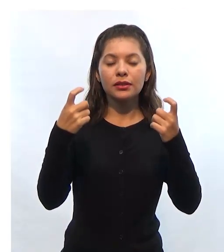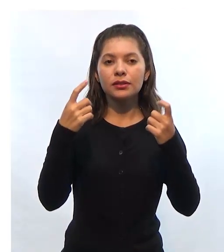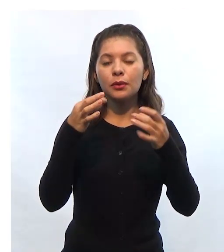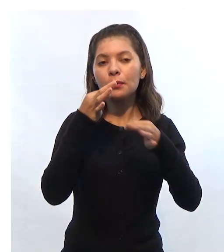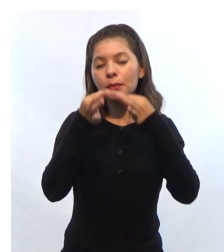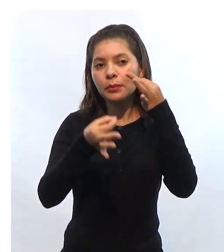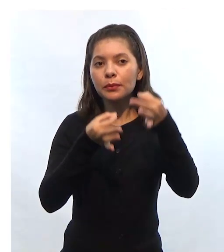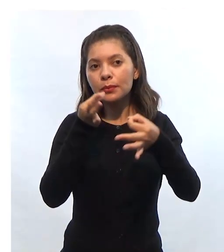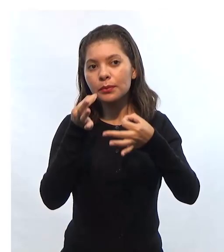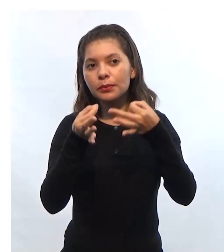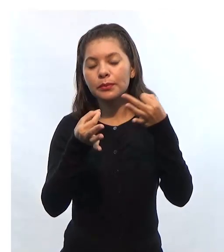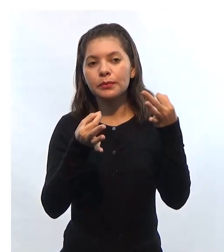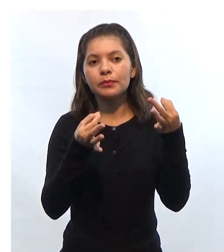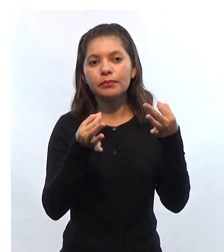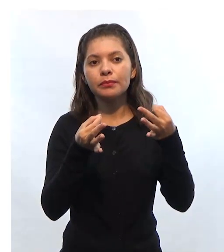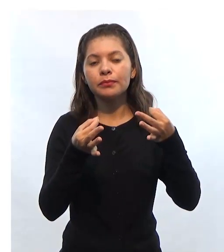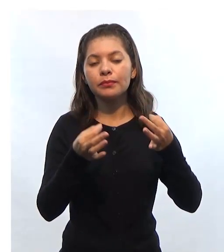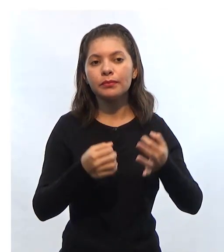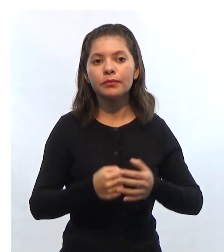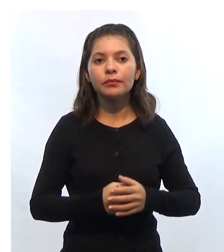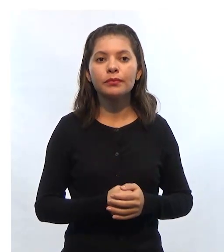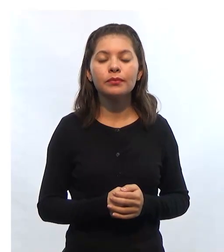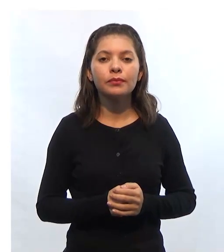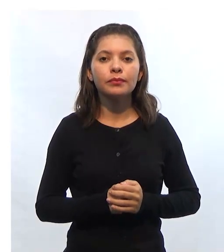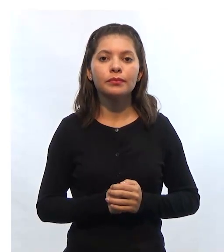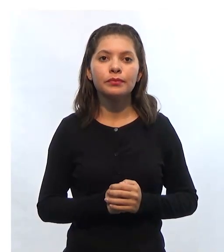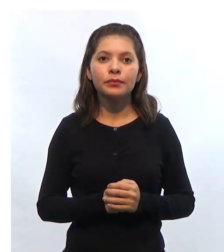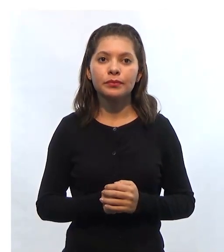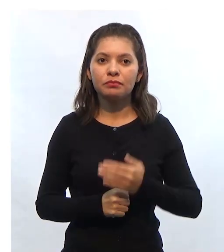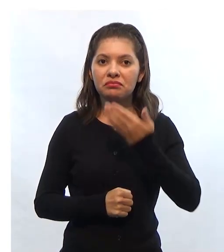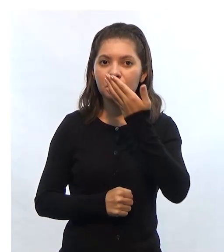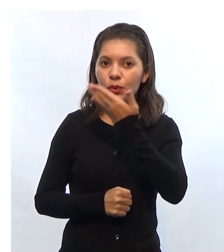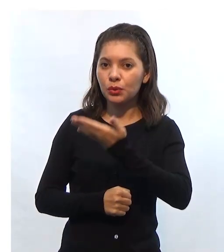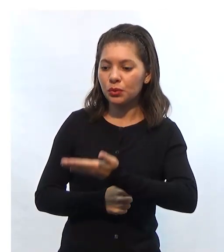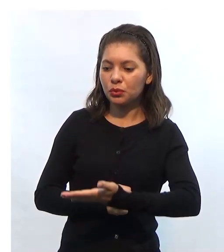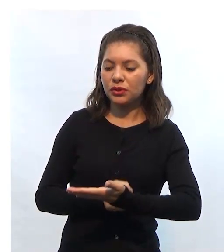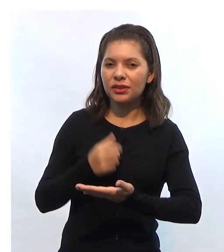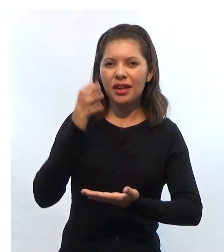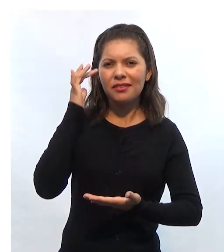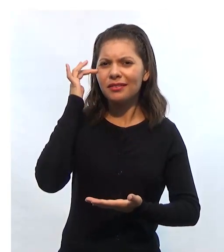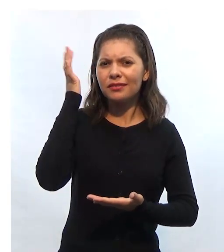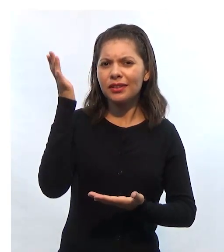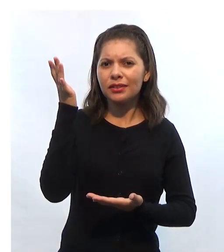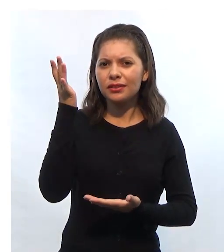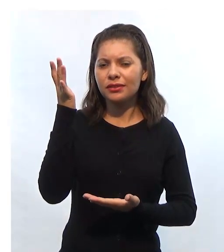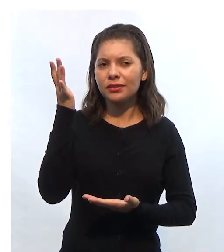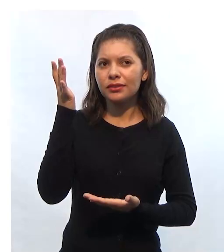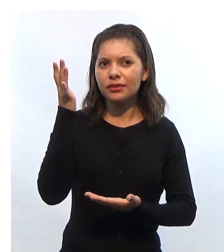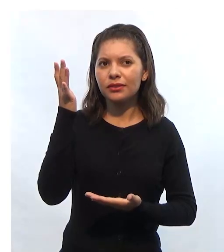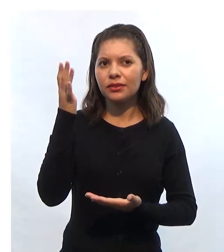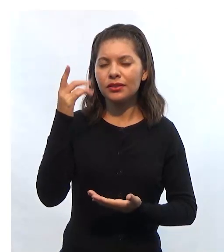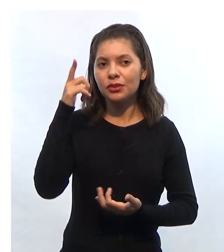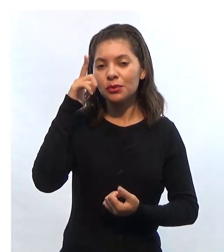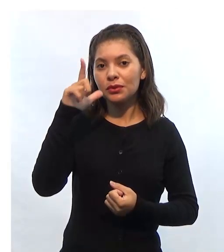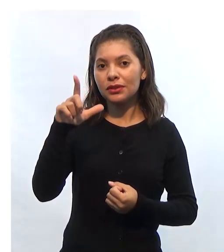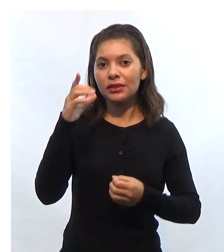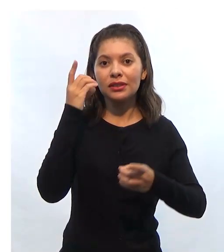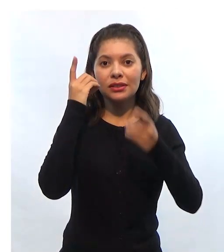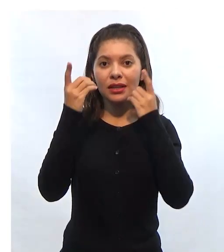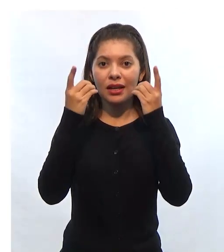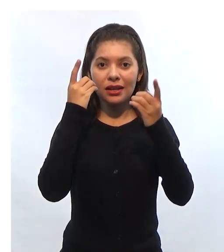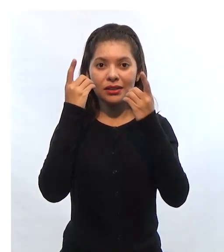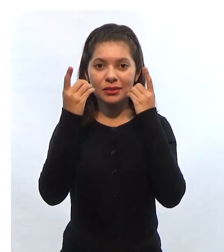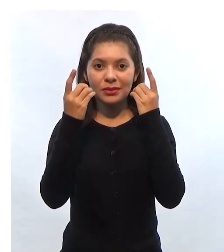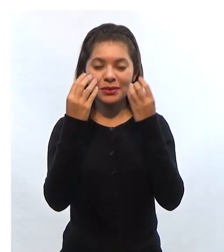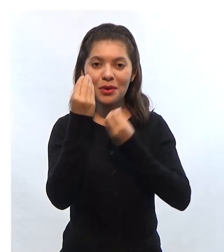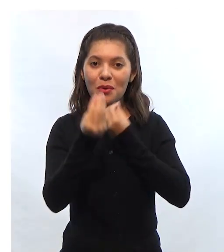interesses, atividades, opiniões. Então, e isso também é fácil hoje de conseguir